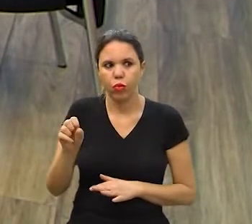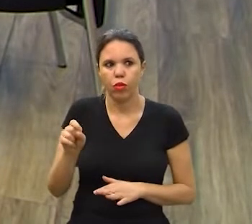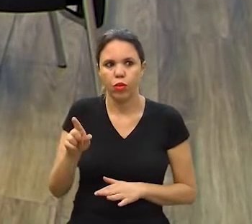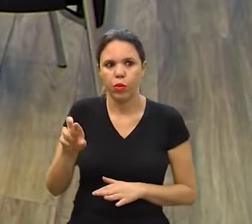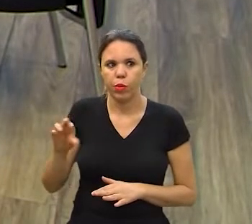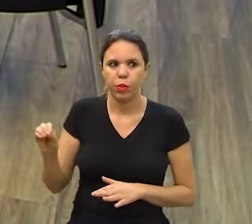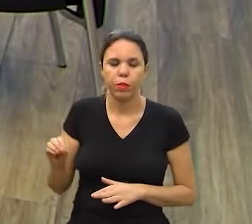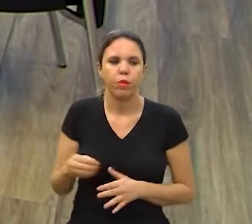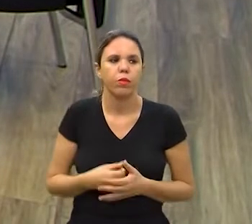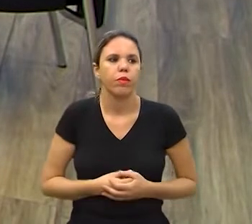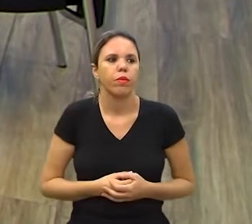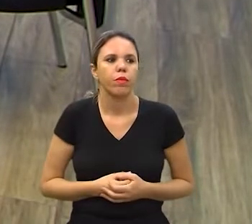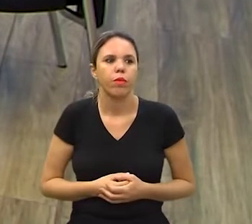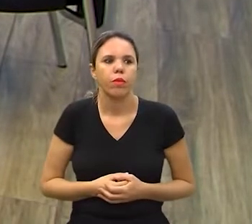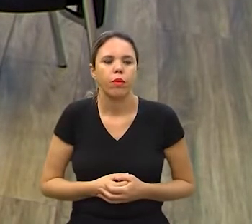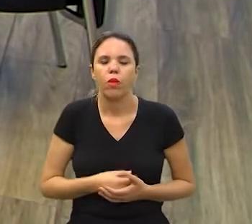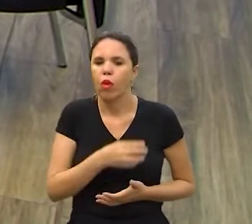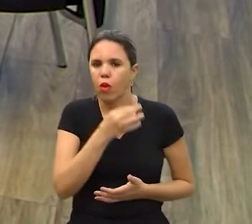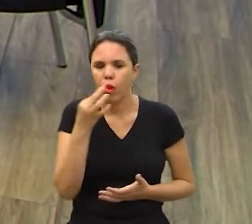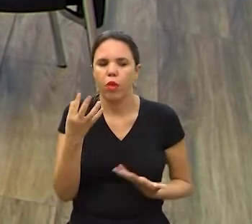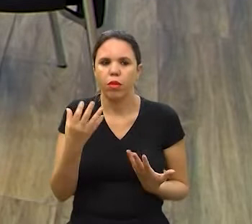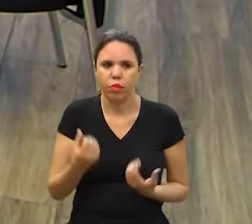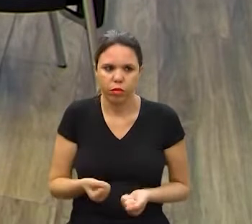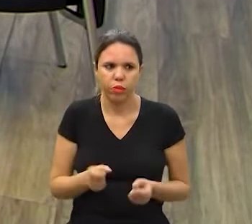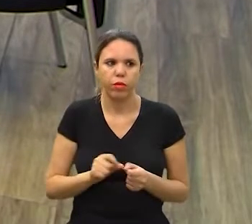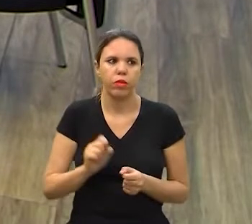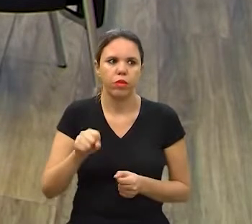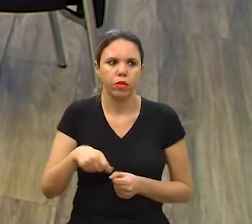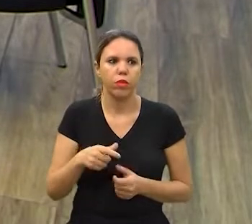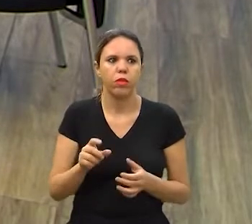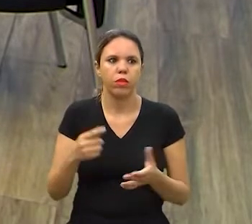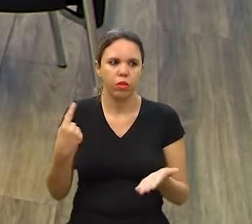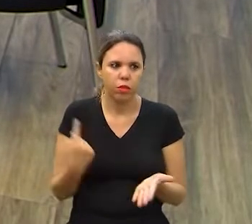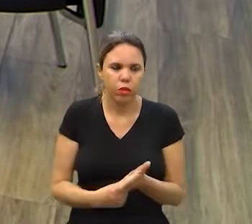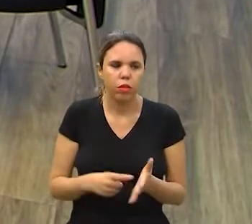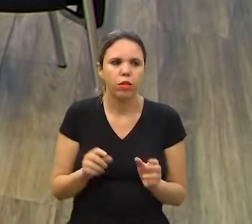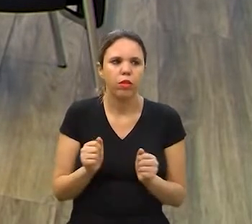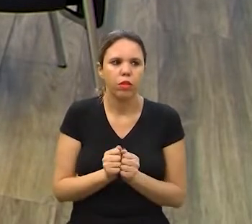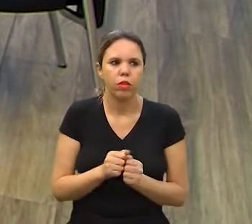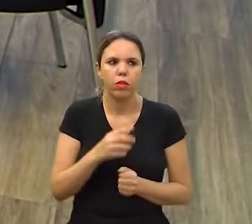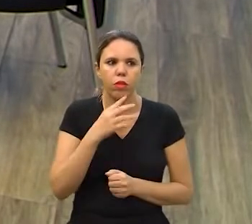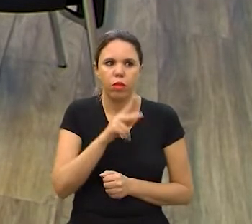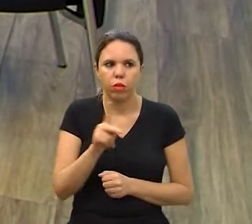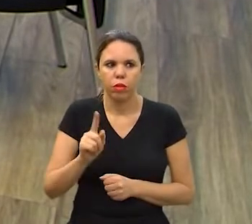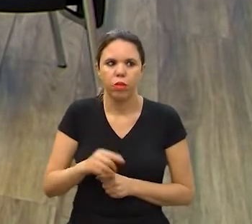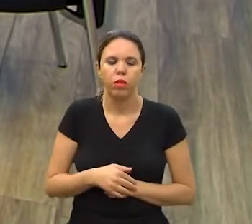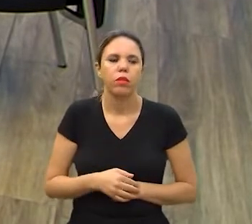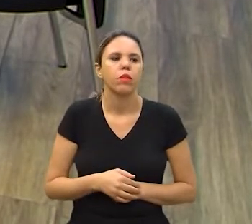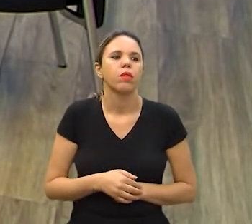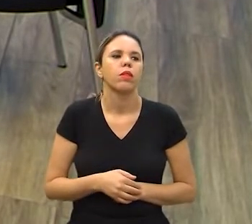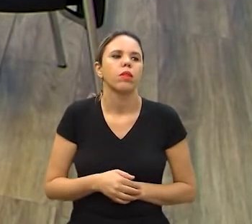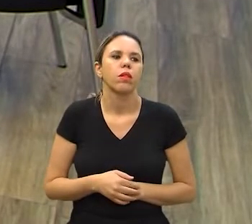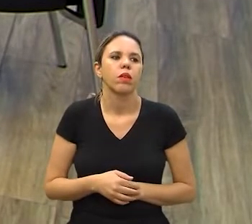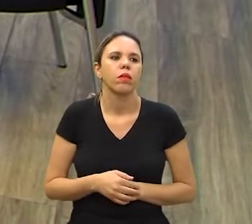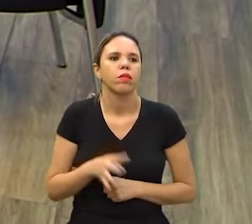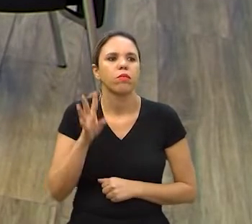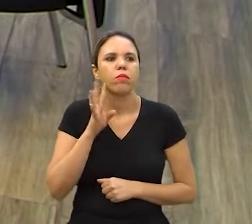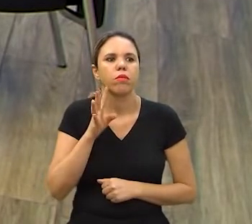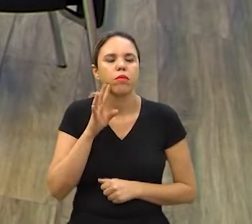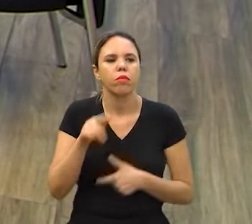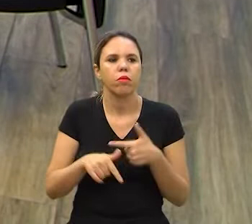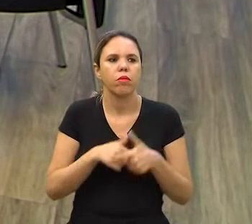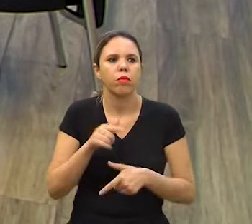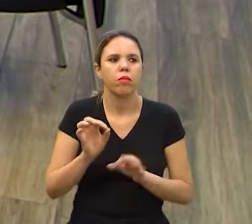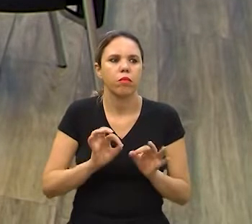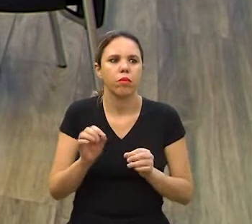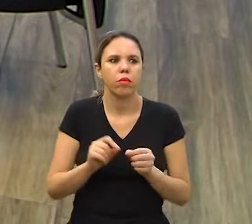professor Sérgio? A sugestão dele bem acatada, temos que fazer, né? Então, estamos juntos aí agora para fazer. Eu não conhecia o professor, então, vi